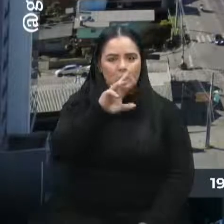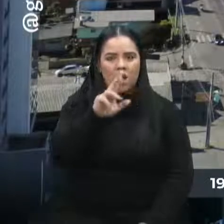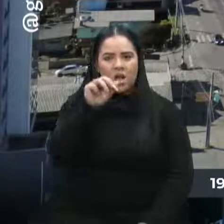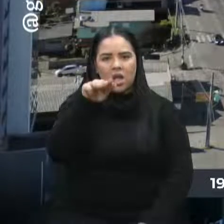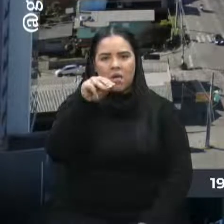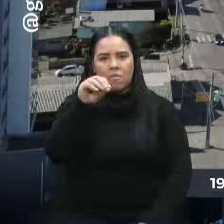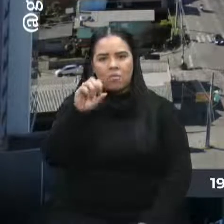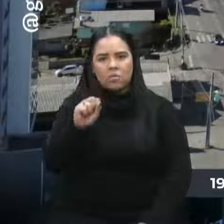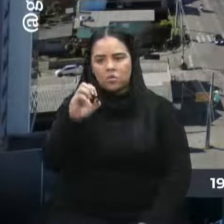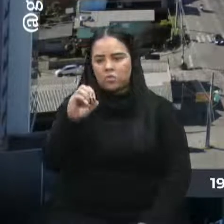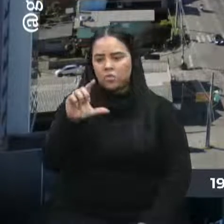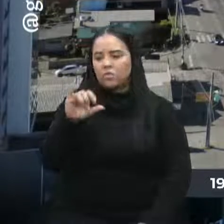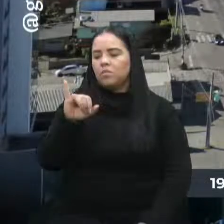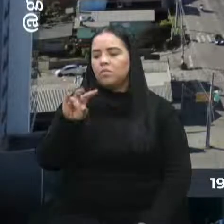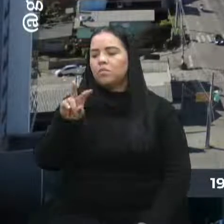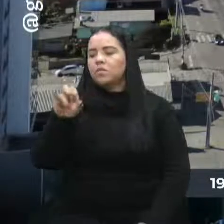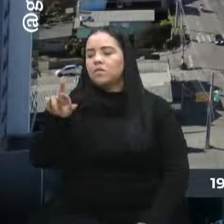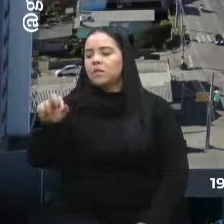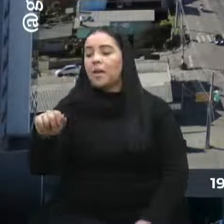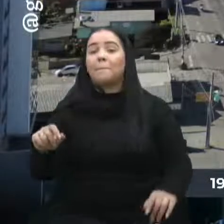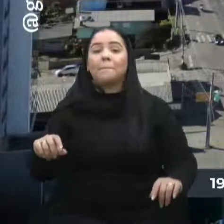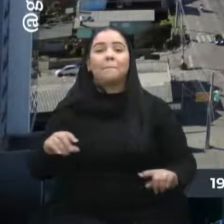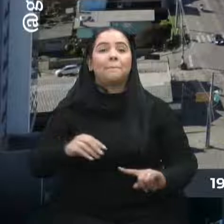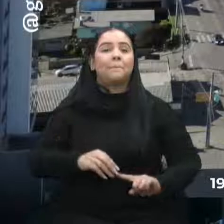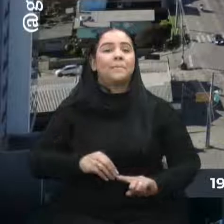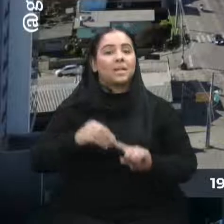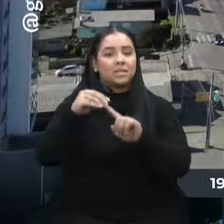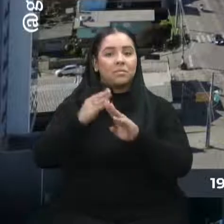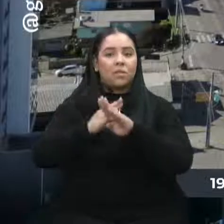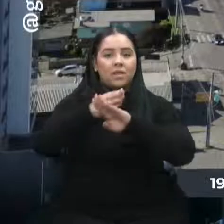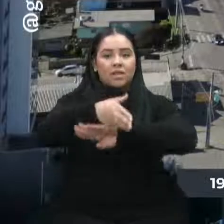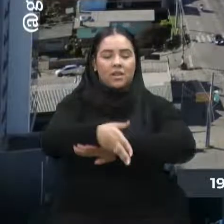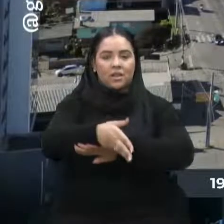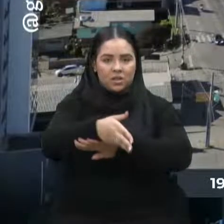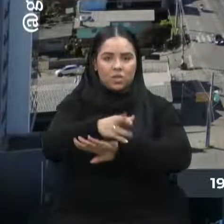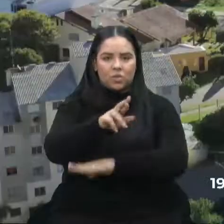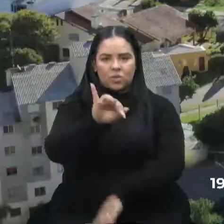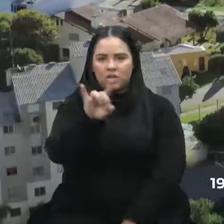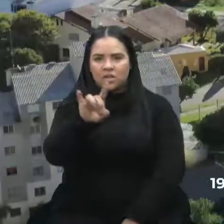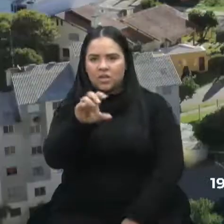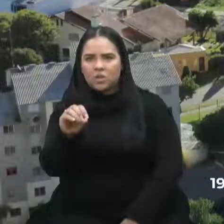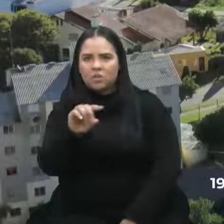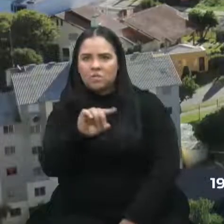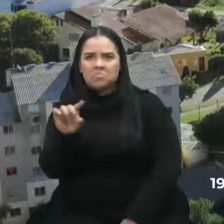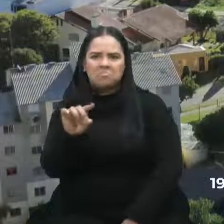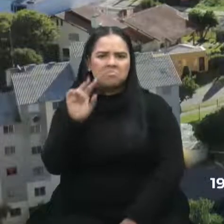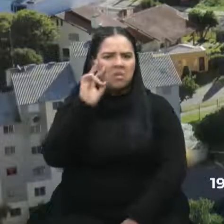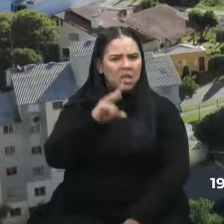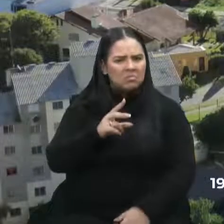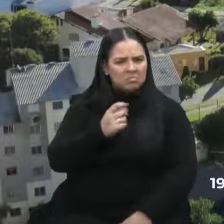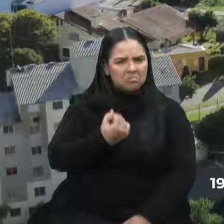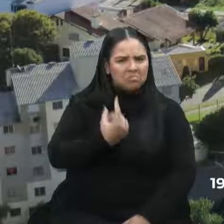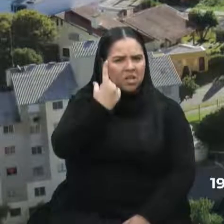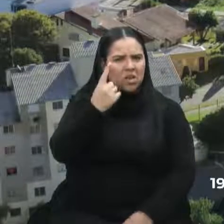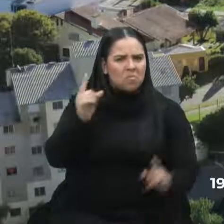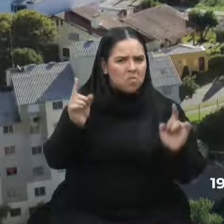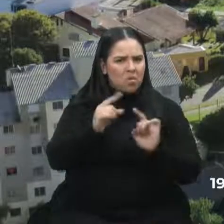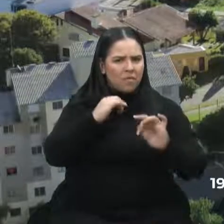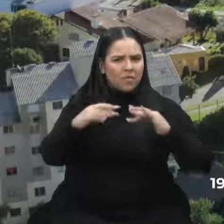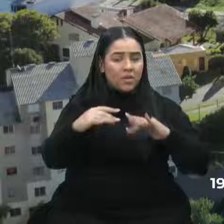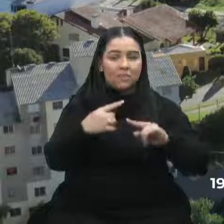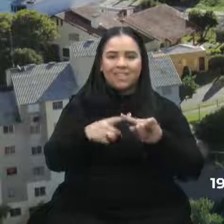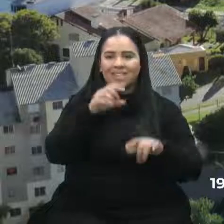principais entradas do Risso. Talvez vocês estejam estranhando o pouco movimento, por quê? Porque foi feito